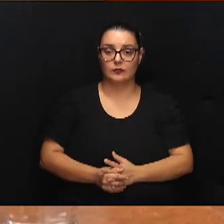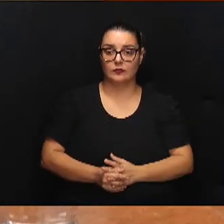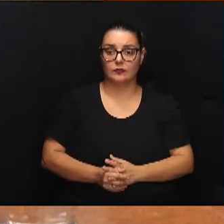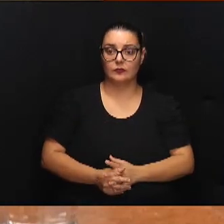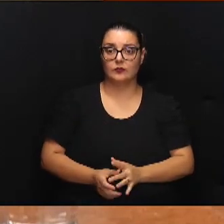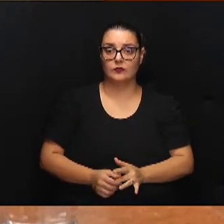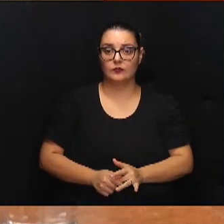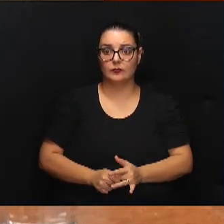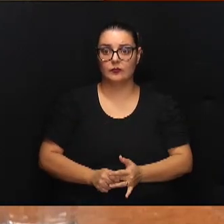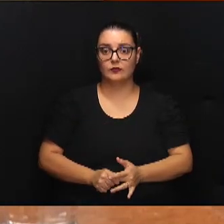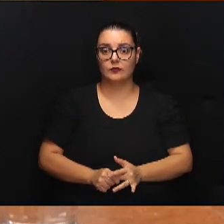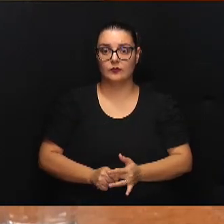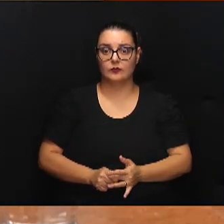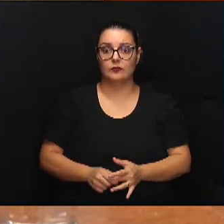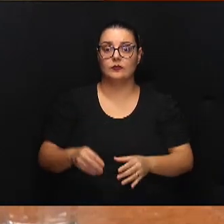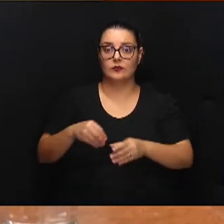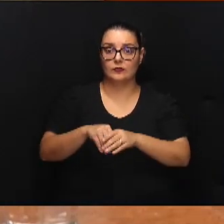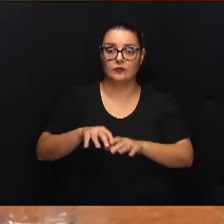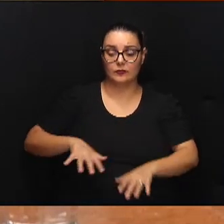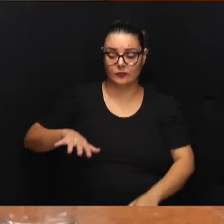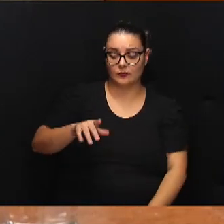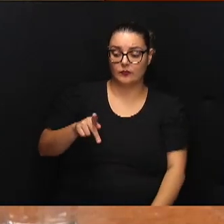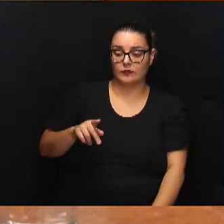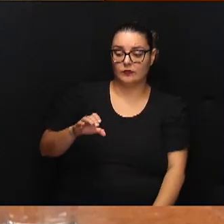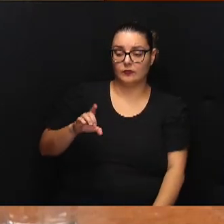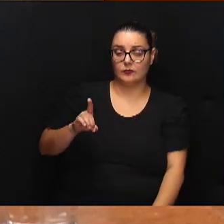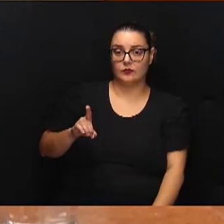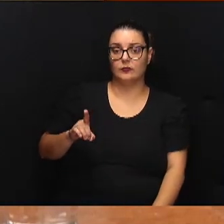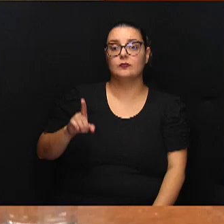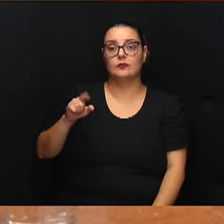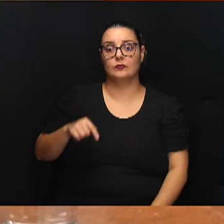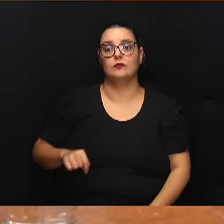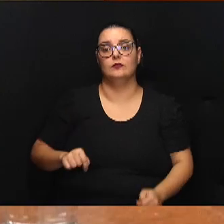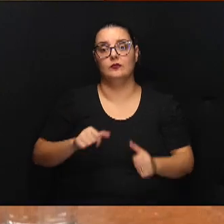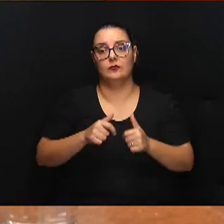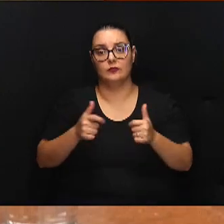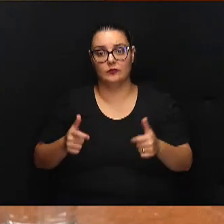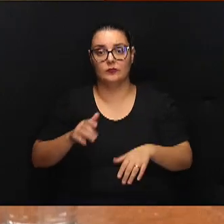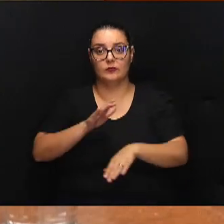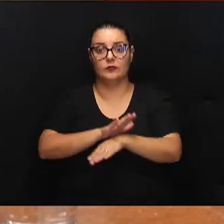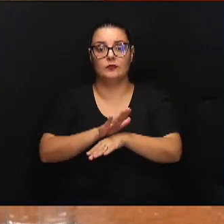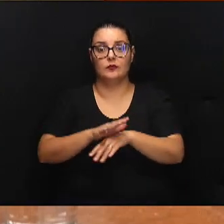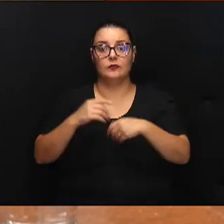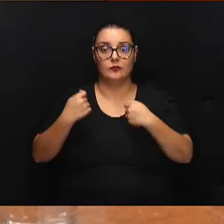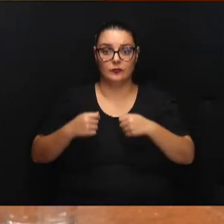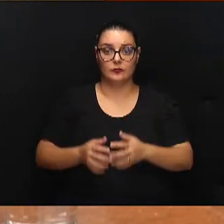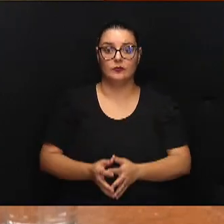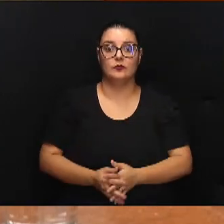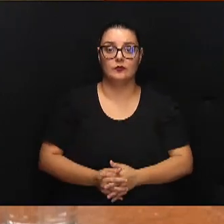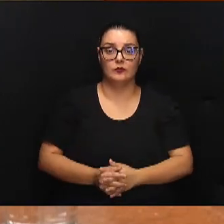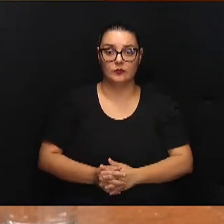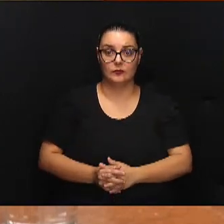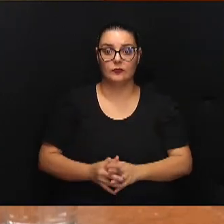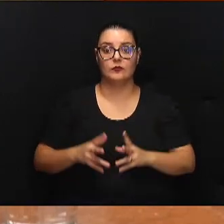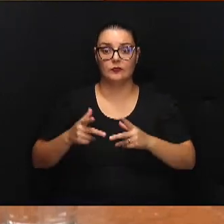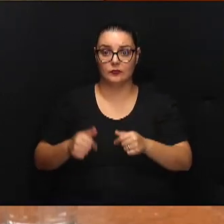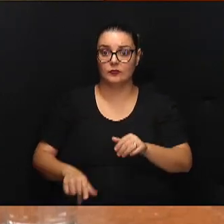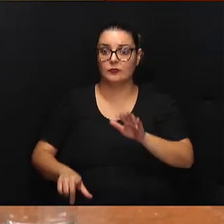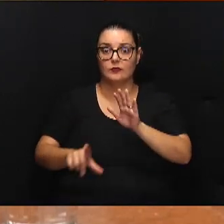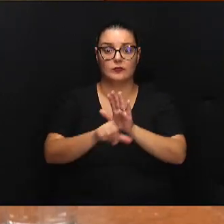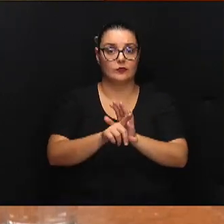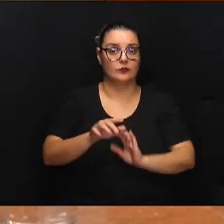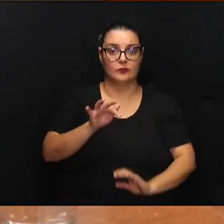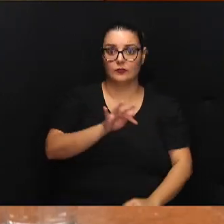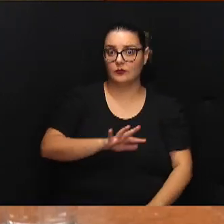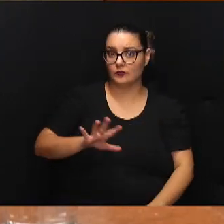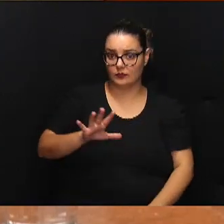Então, estar no rol de PCD é um benefício muito grande, a gente precisa muito da ajuda. E tudo isso, leis